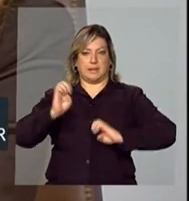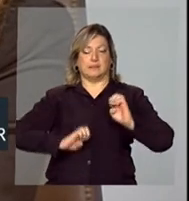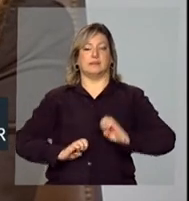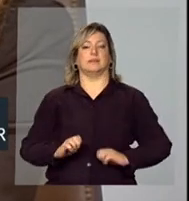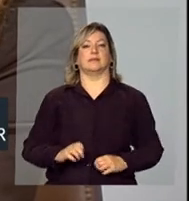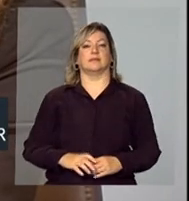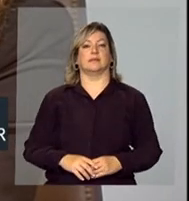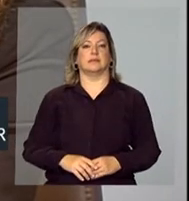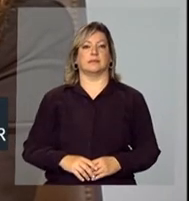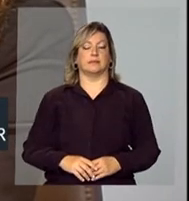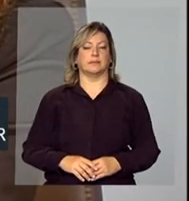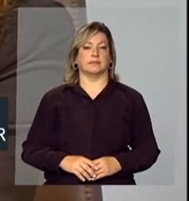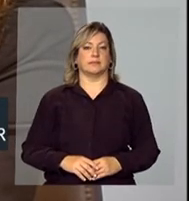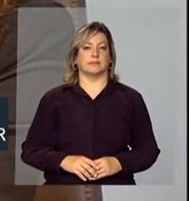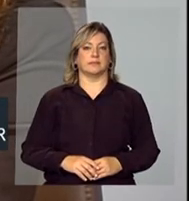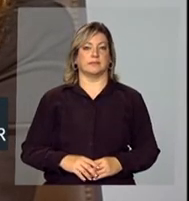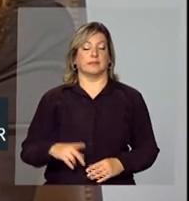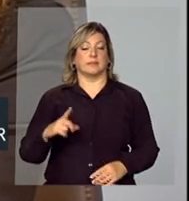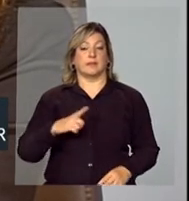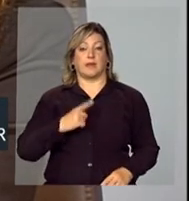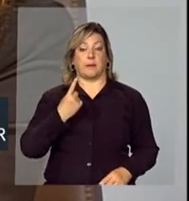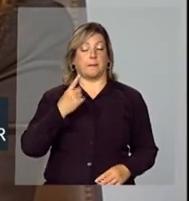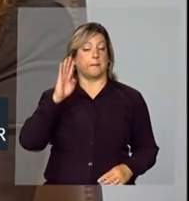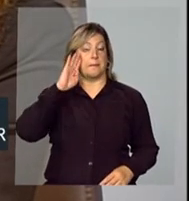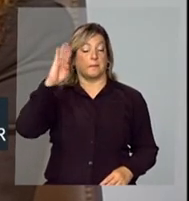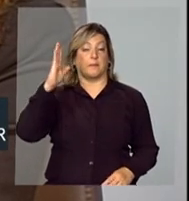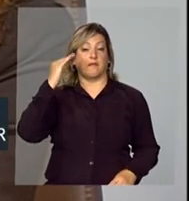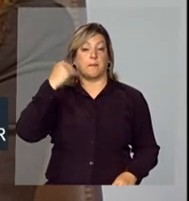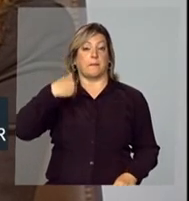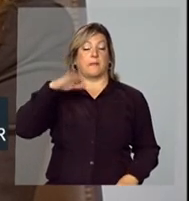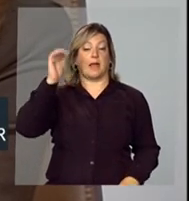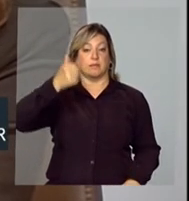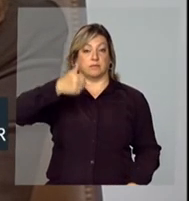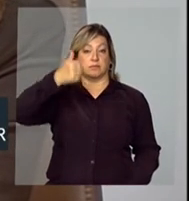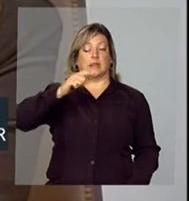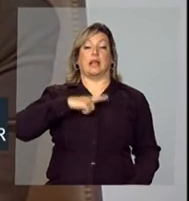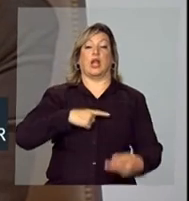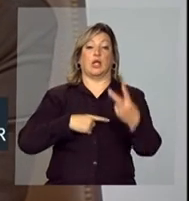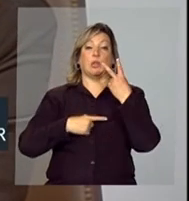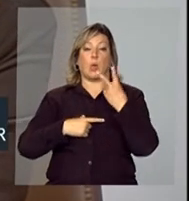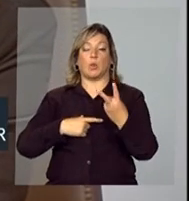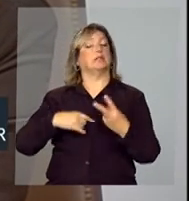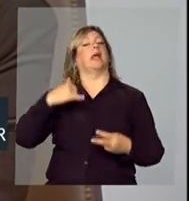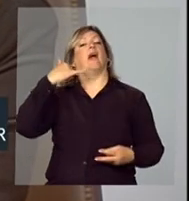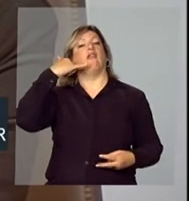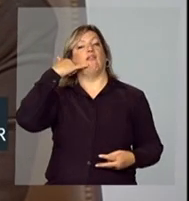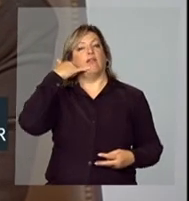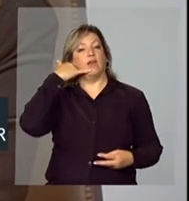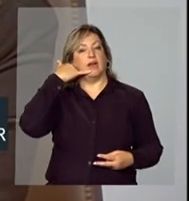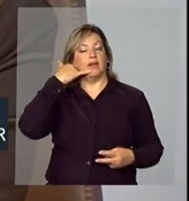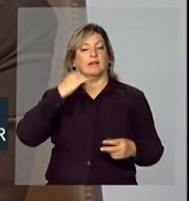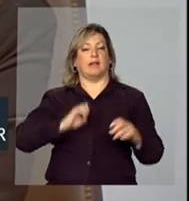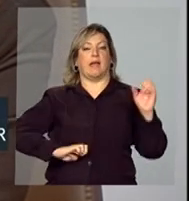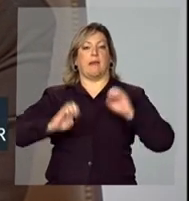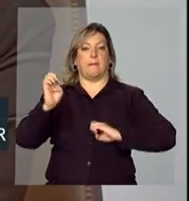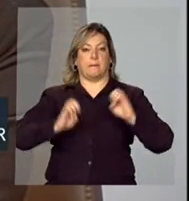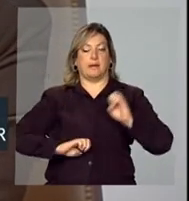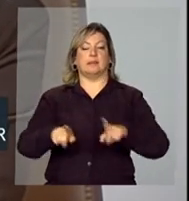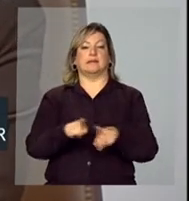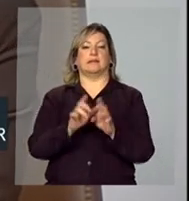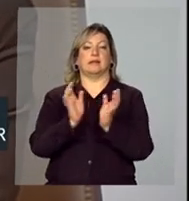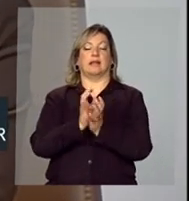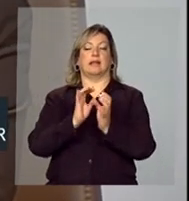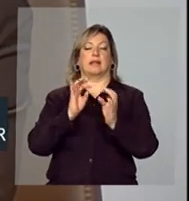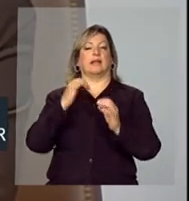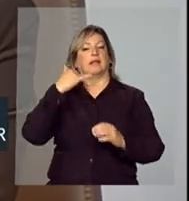é tá em primeiro lugar duas empresas de telefonia se também o setor